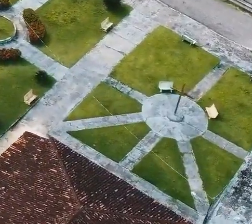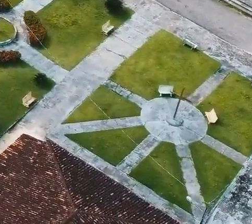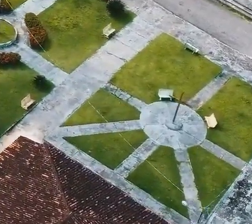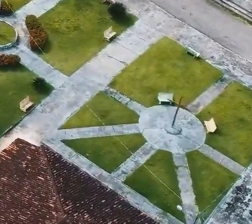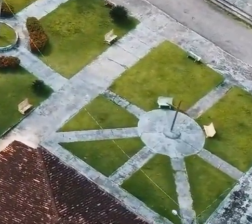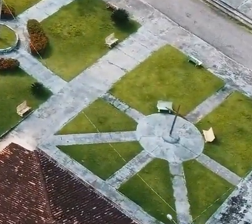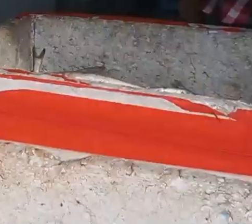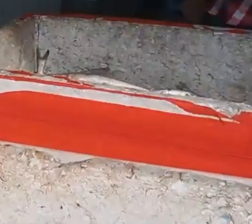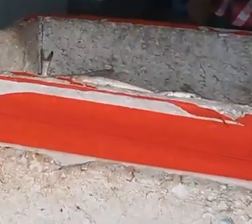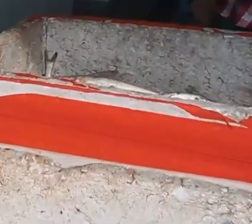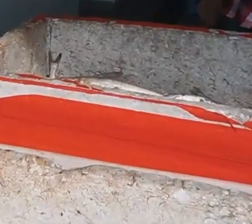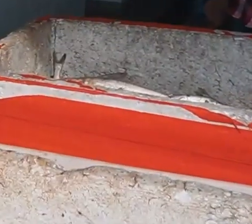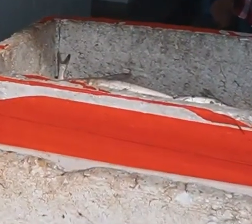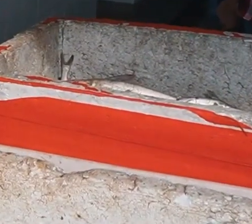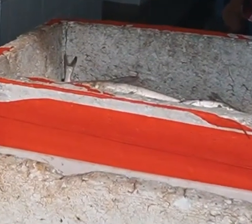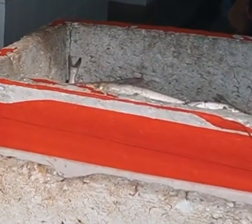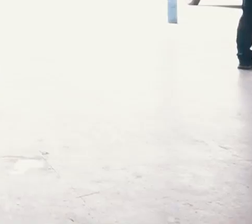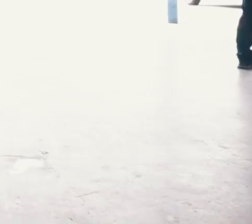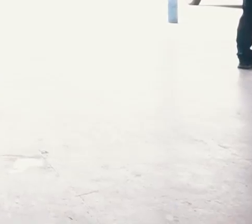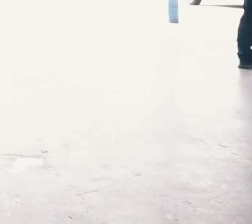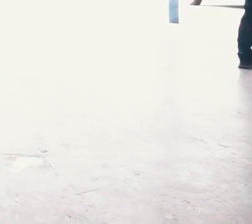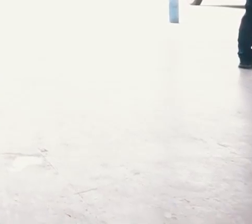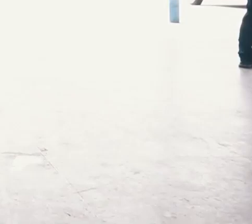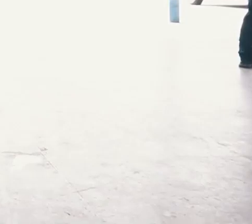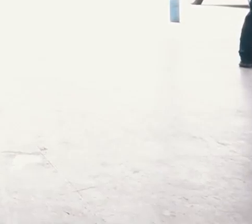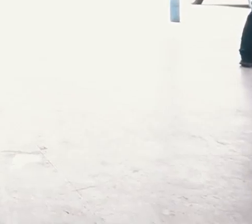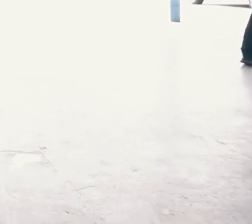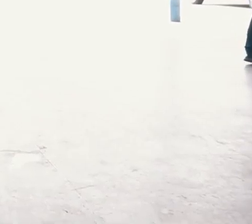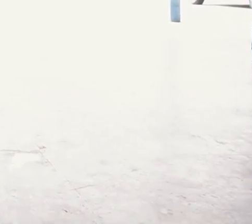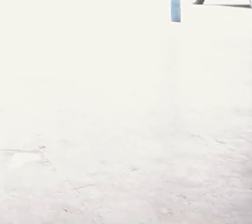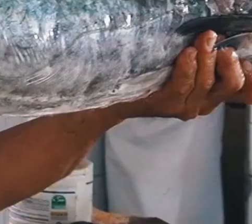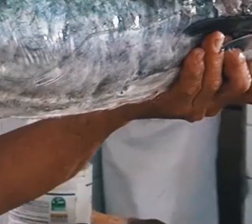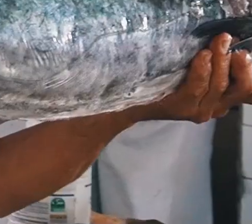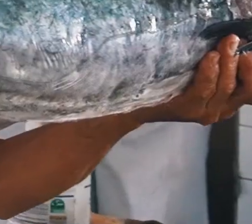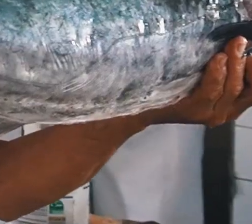onde a comunidade é a nossa inspiração,